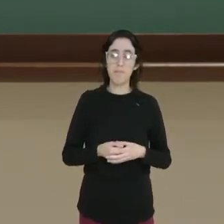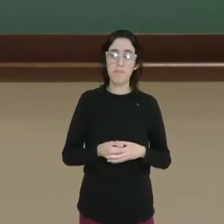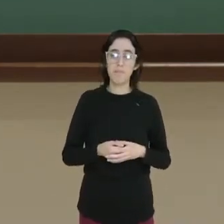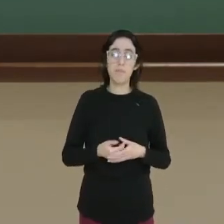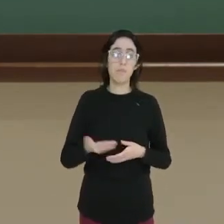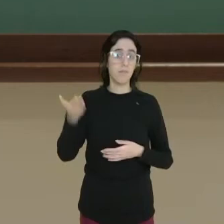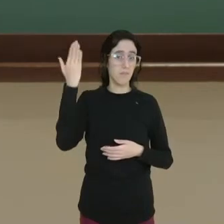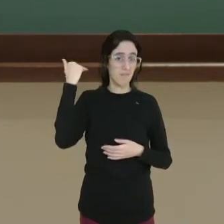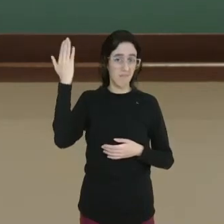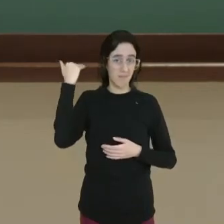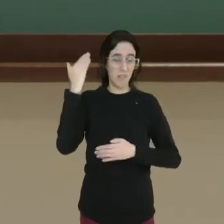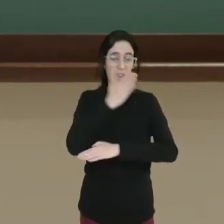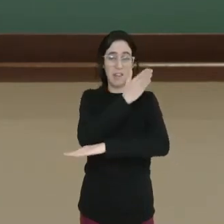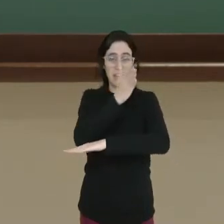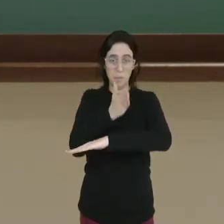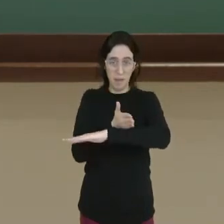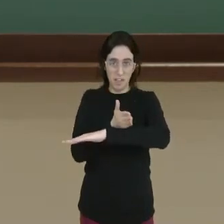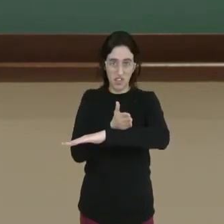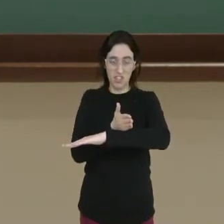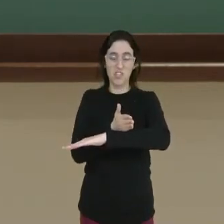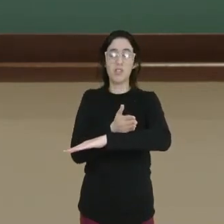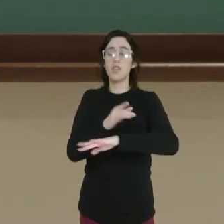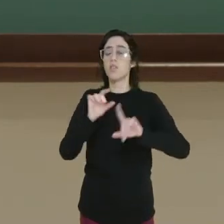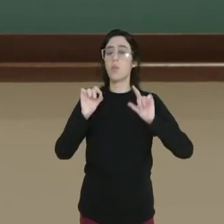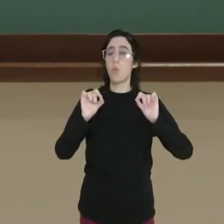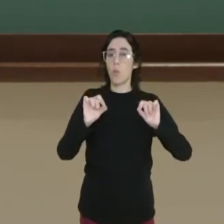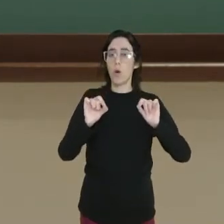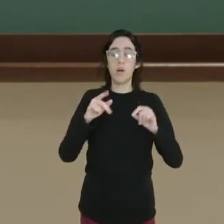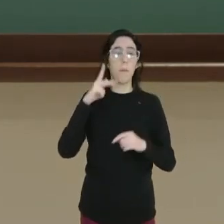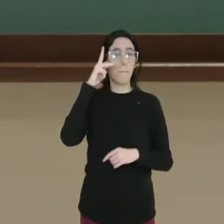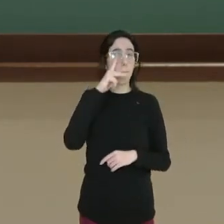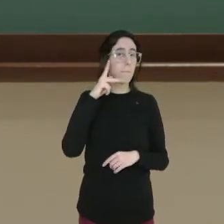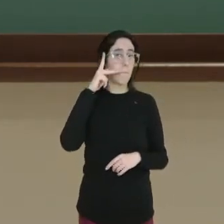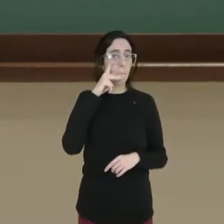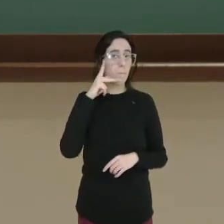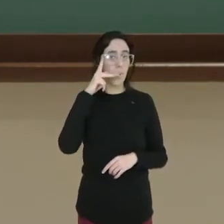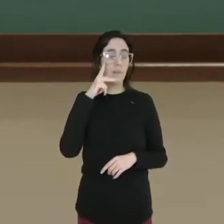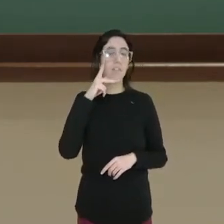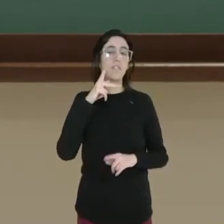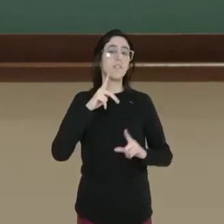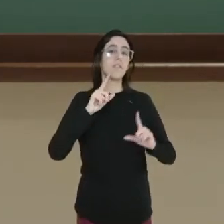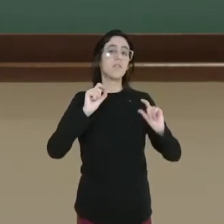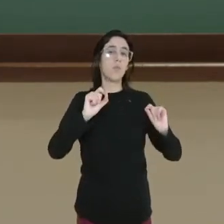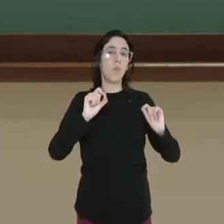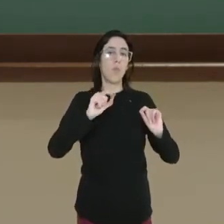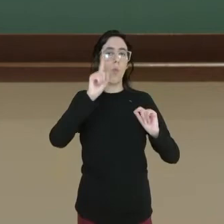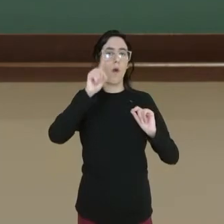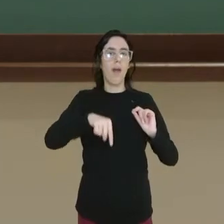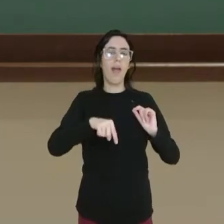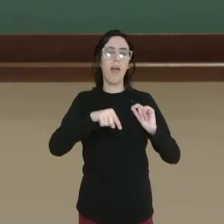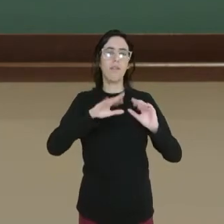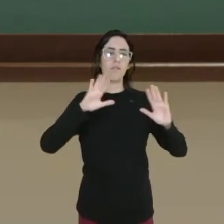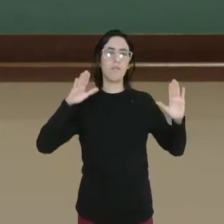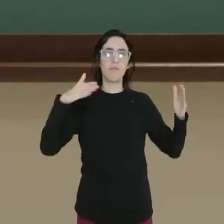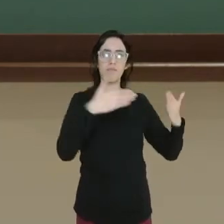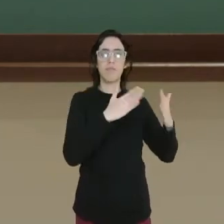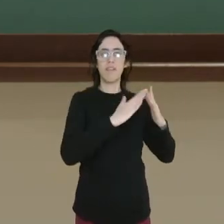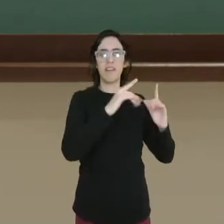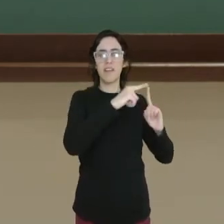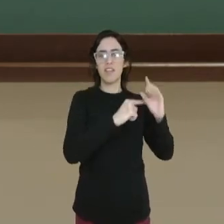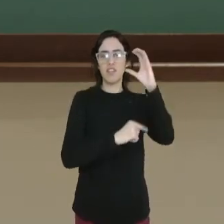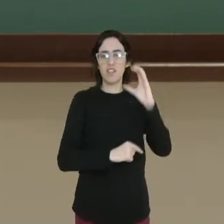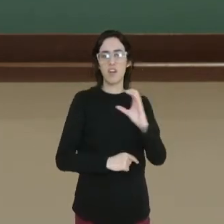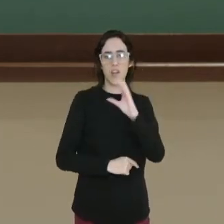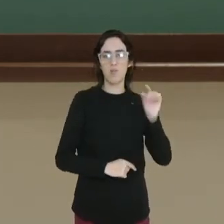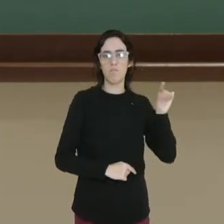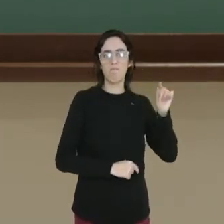na Idade Média, a política estava ainda nas mãos da autoridade religiosa representada